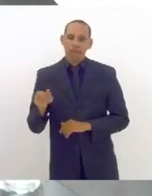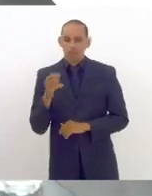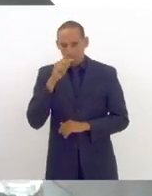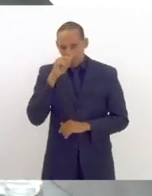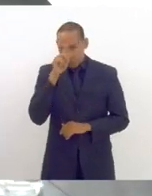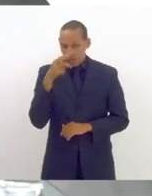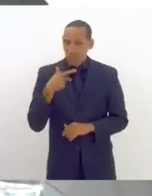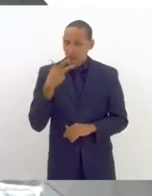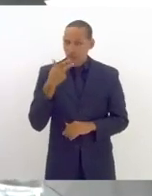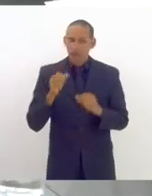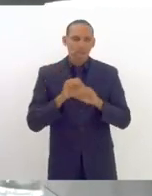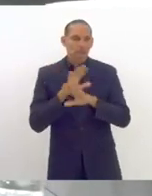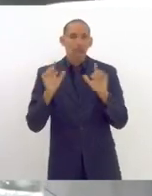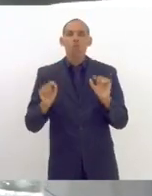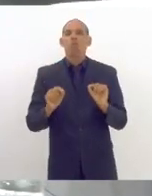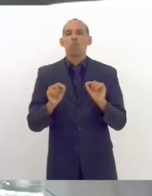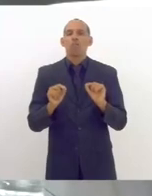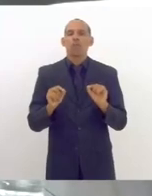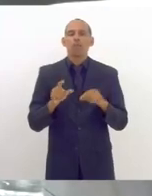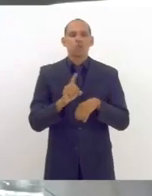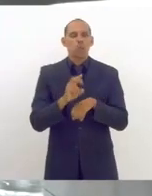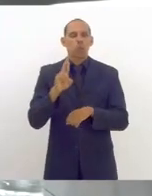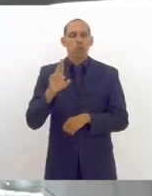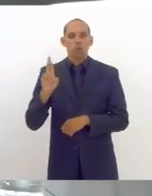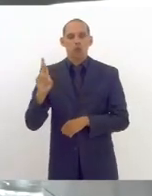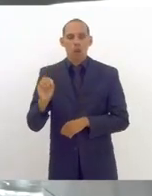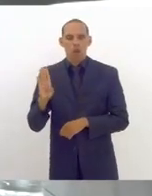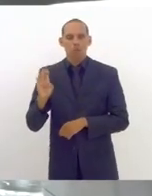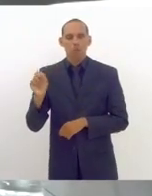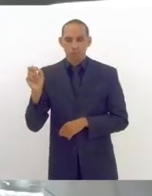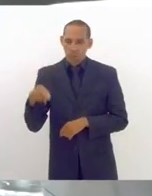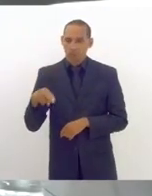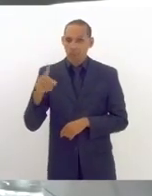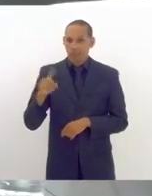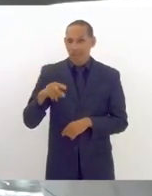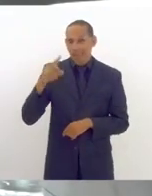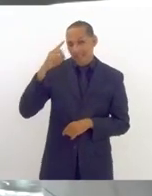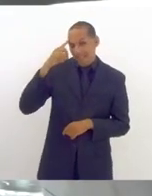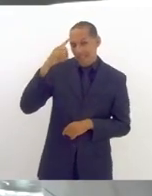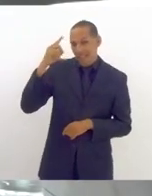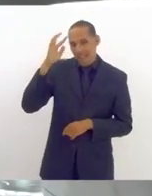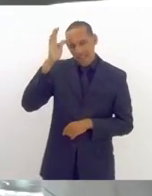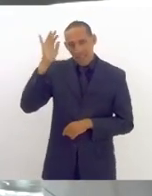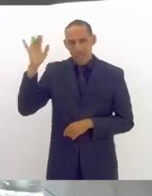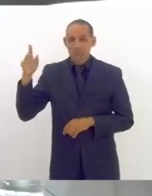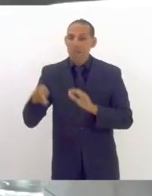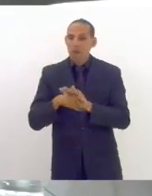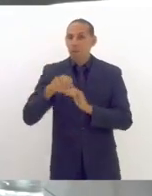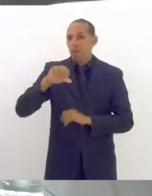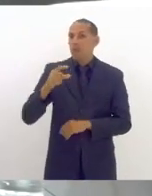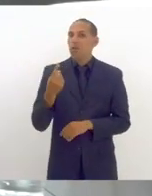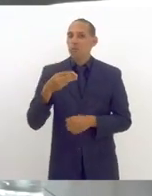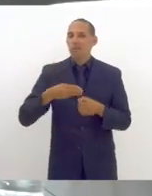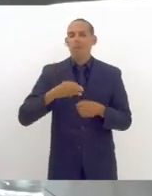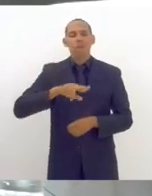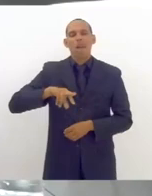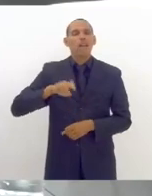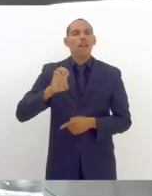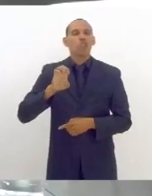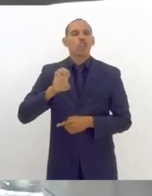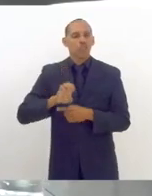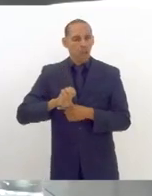deixar bem claro que a colocação do Dr Robson é uma tese dos 91 municípios não do Estado do Rio de Janeiro